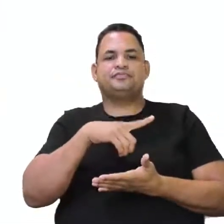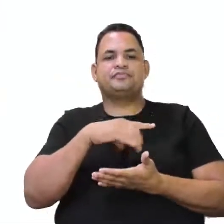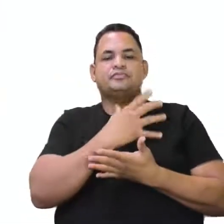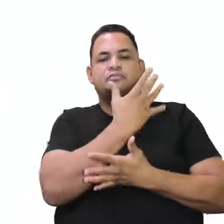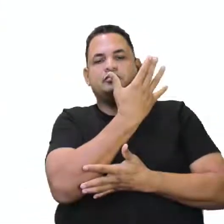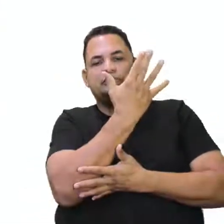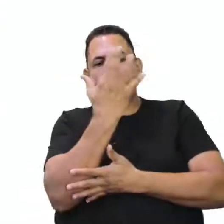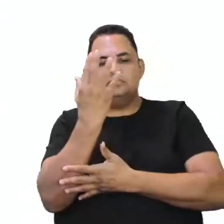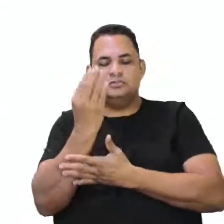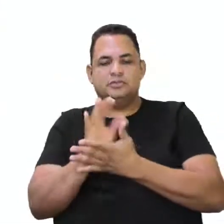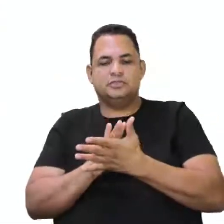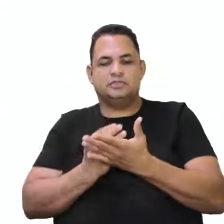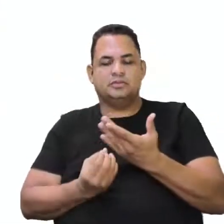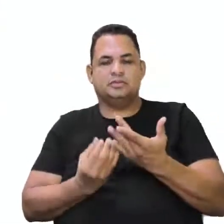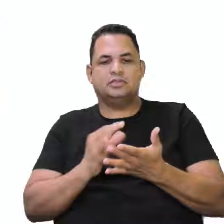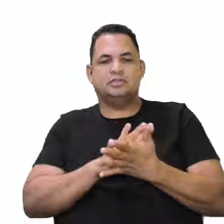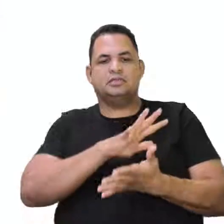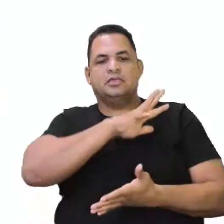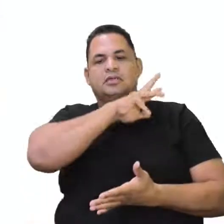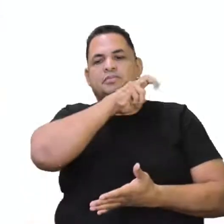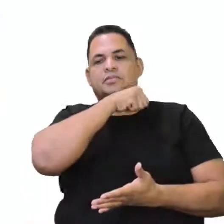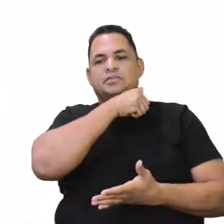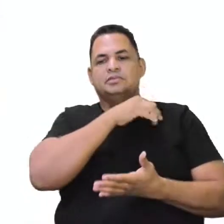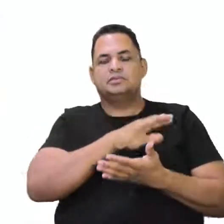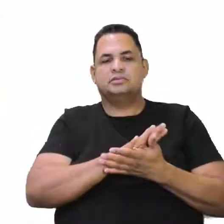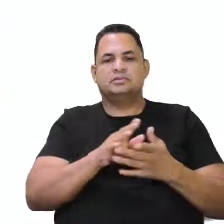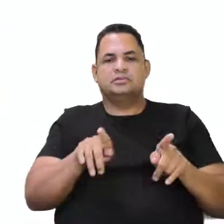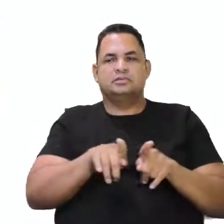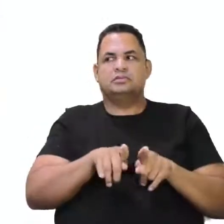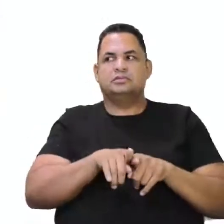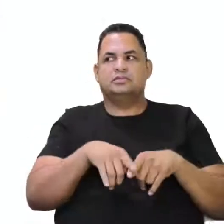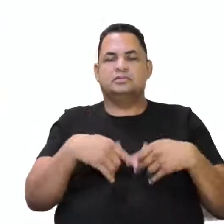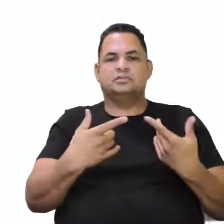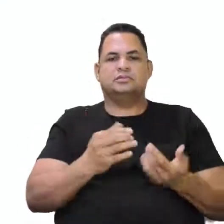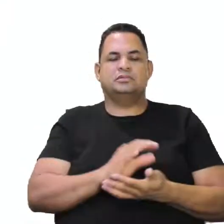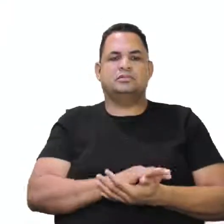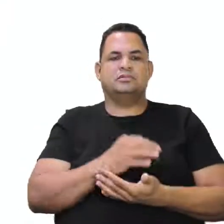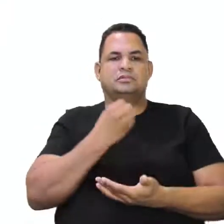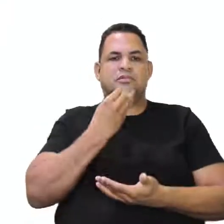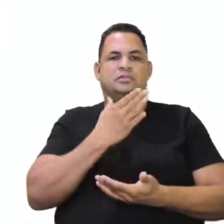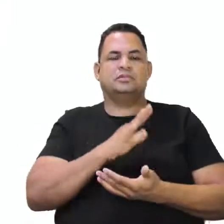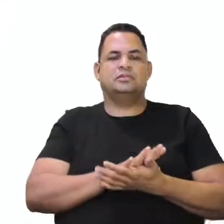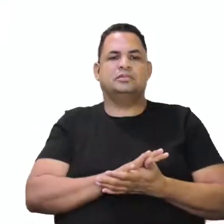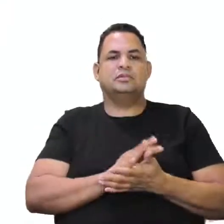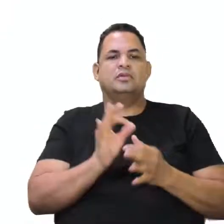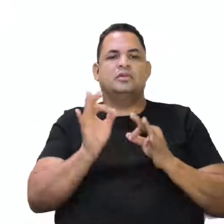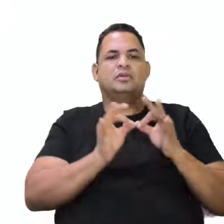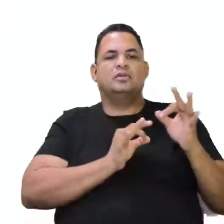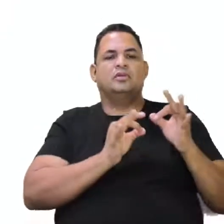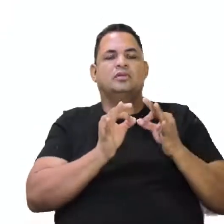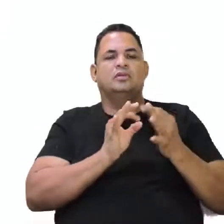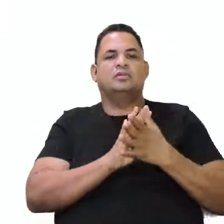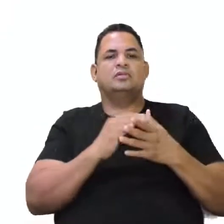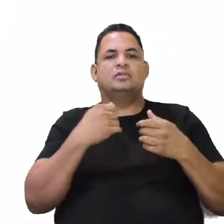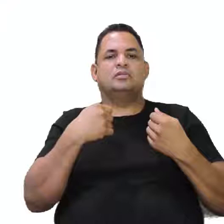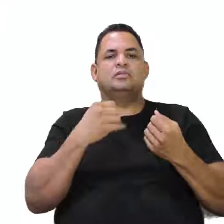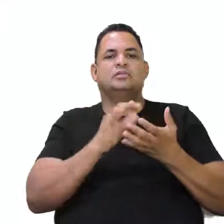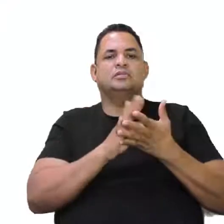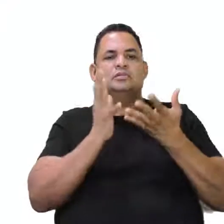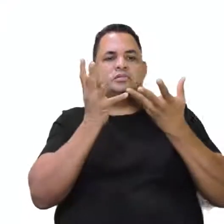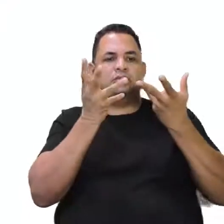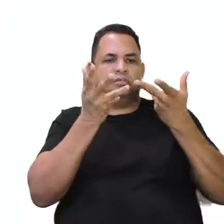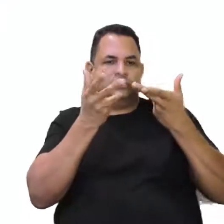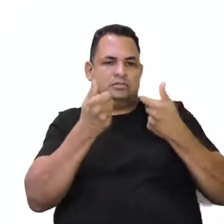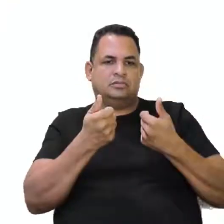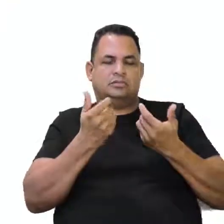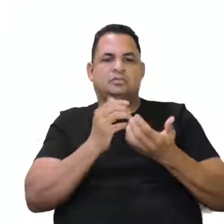de plantas e biopirataria de animais. Tá bom? Então, vamos construindo. Para isso, a gente tem a seguinte